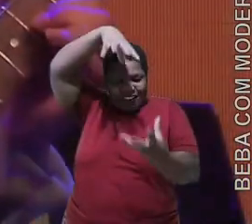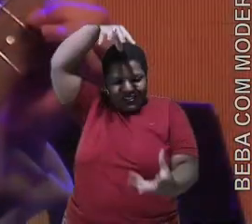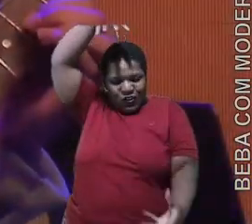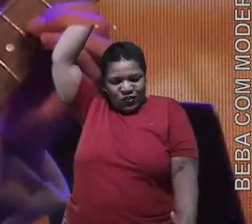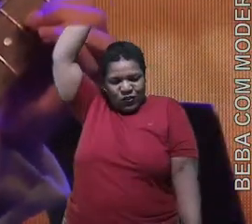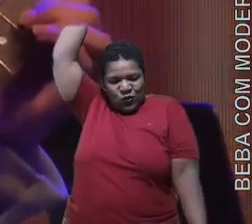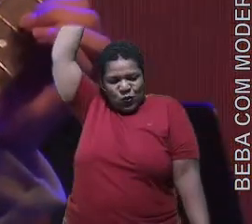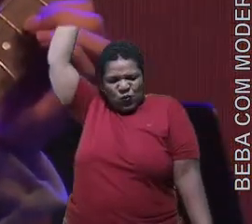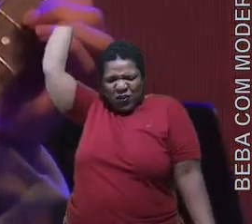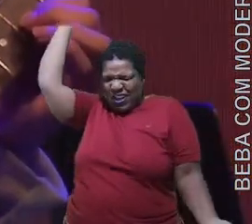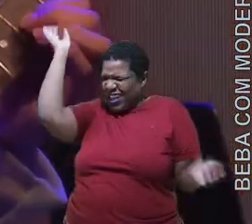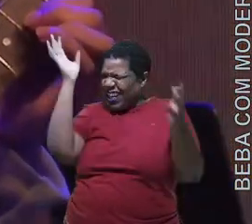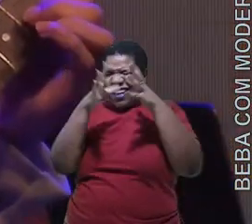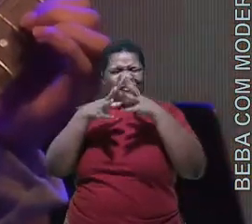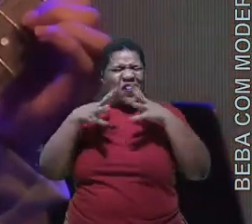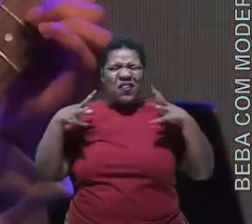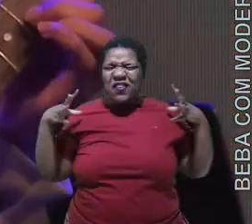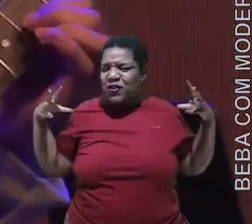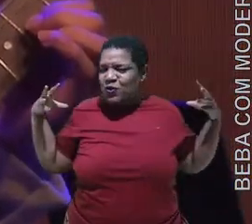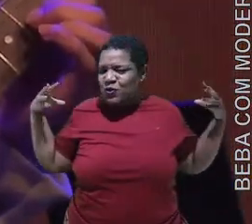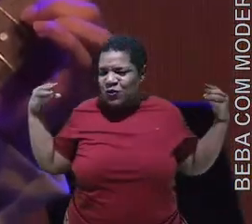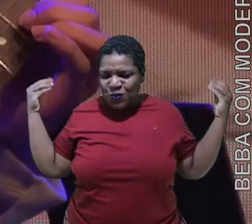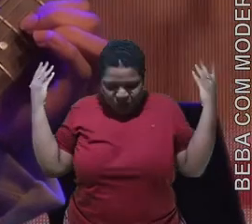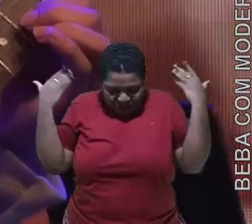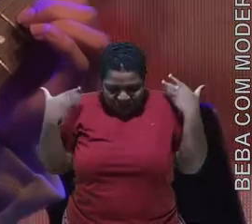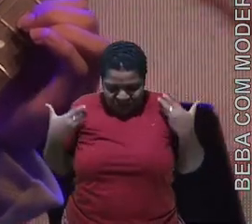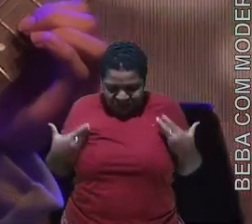vamos nos